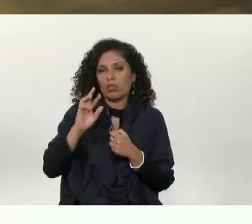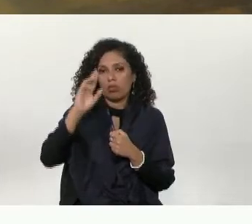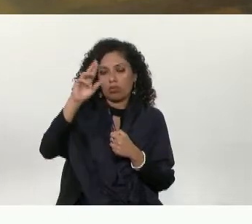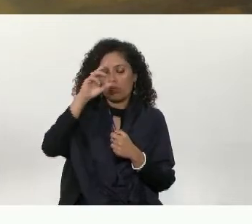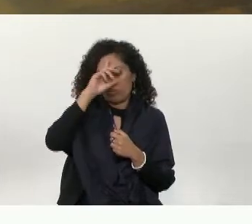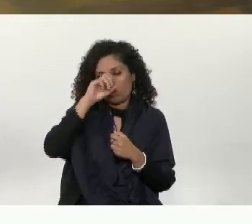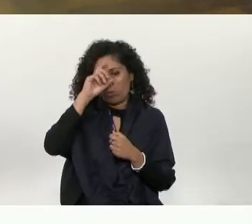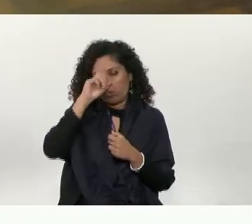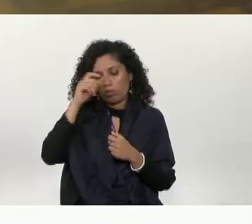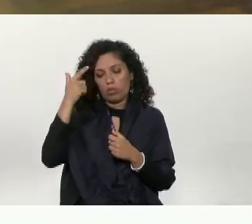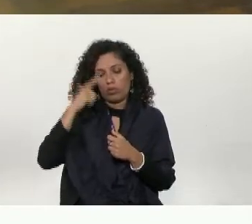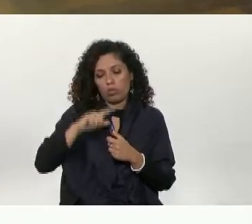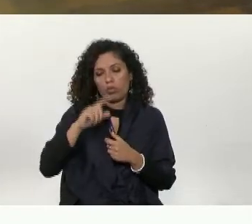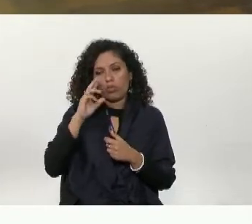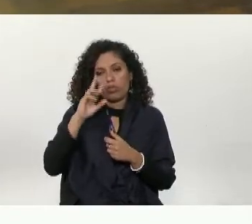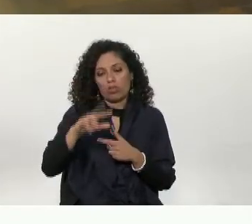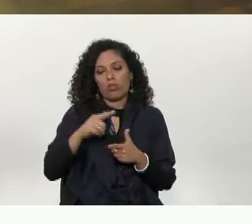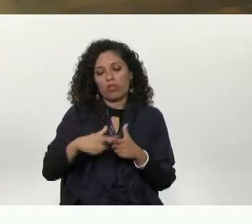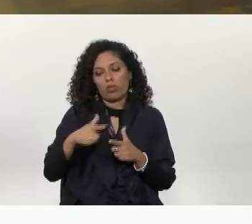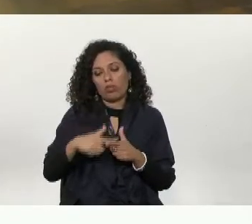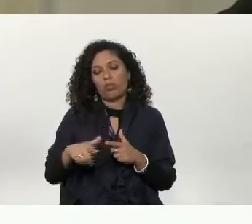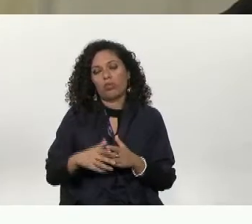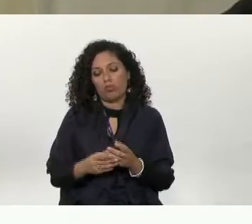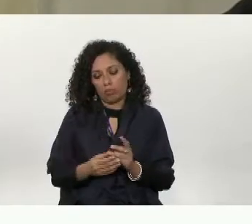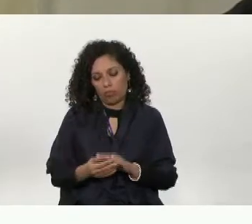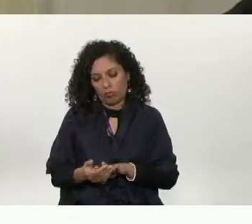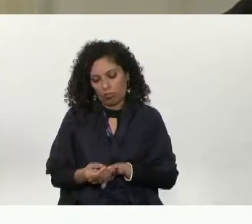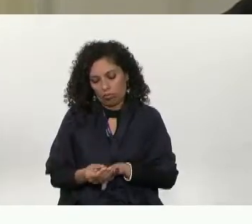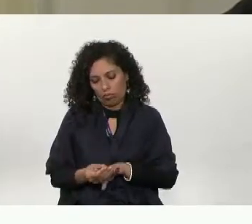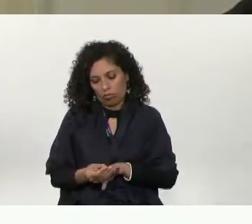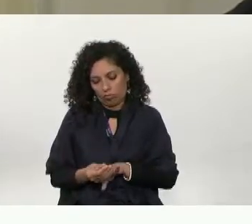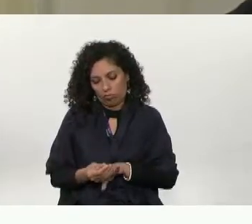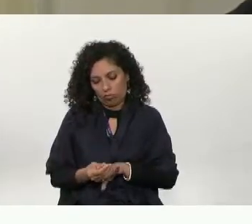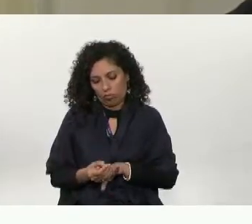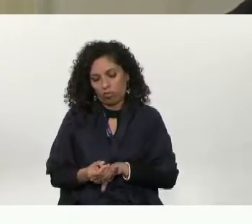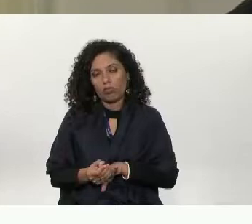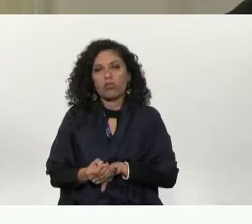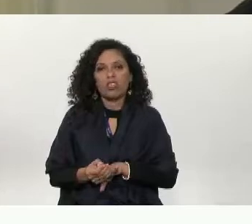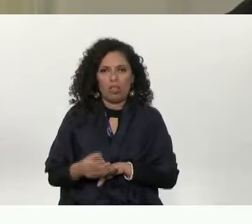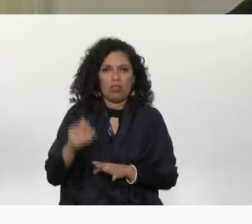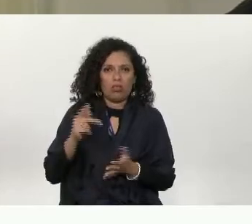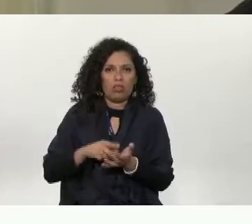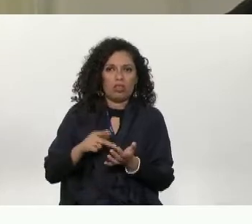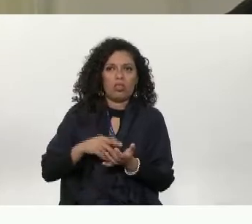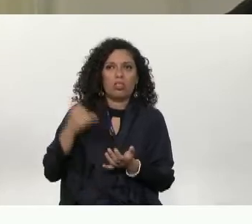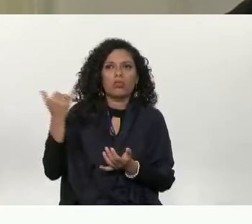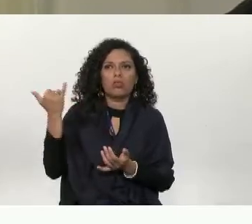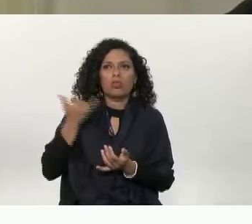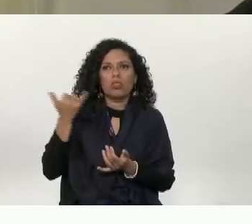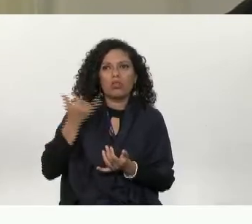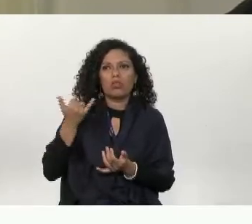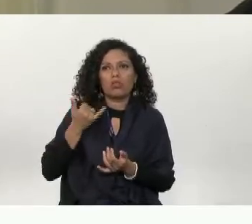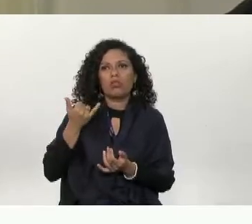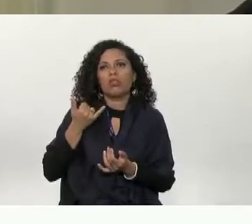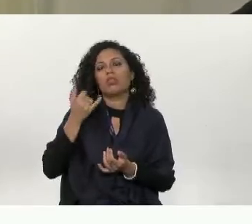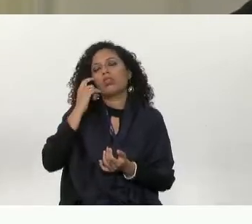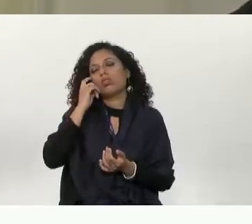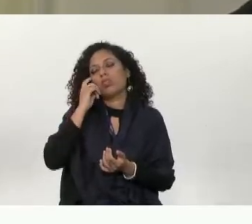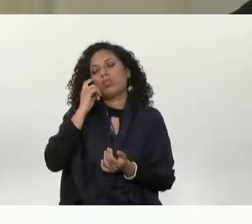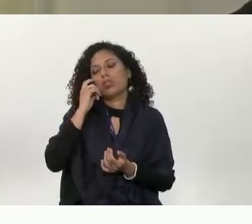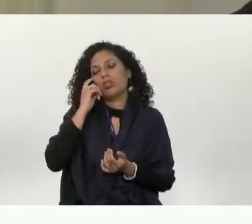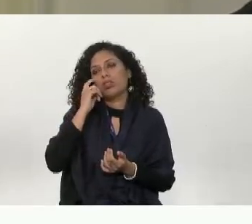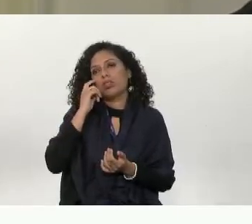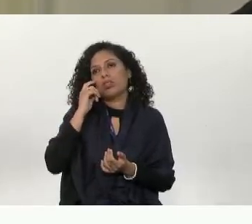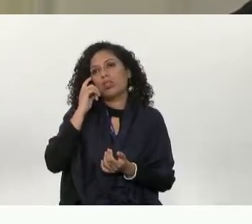consiga resolver o problema. Sim, realmente chegam muitas reclamações dizendo que o médico foi grosseiro,